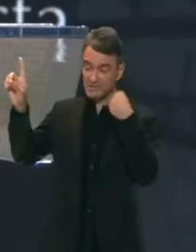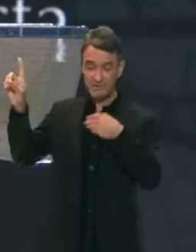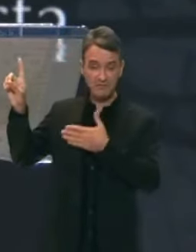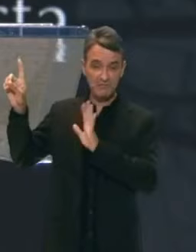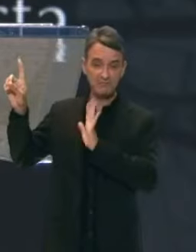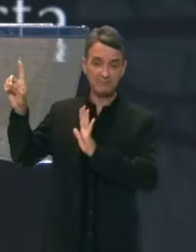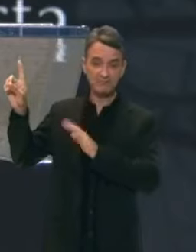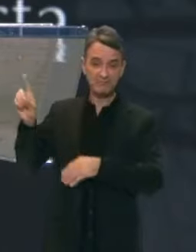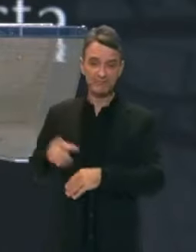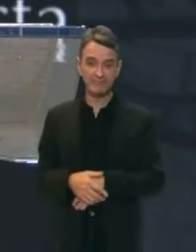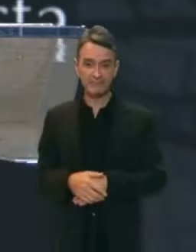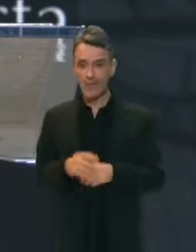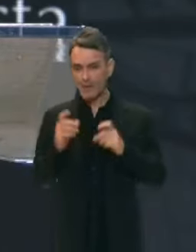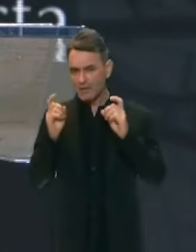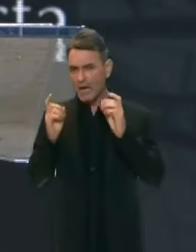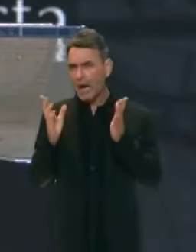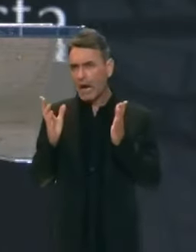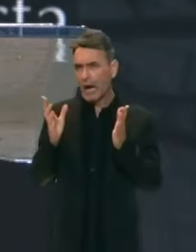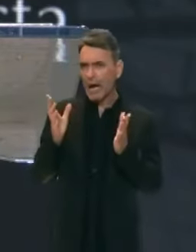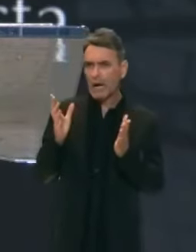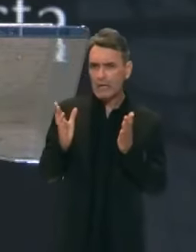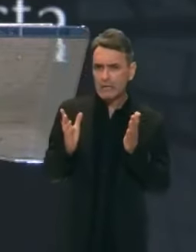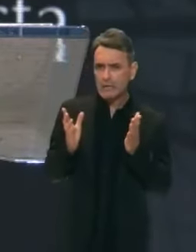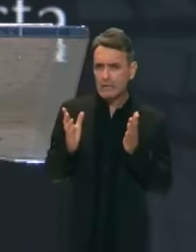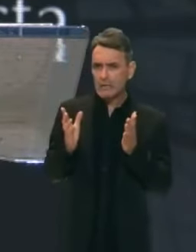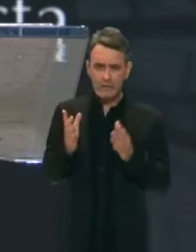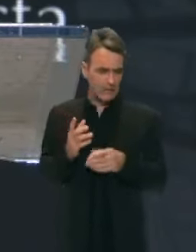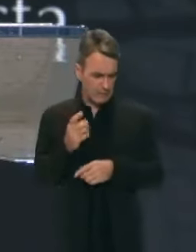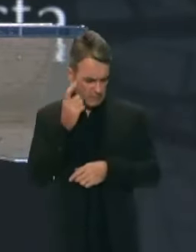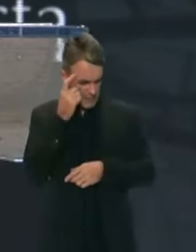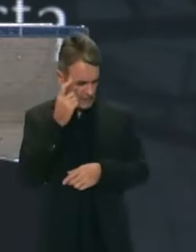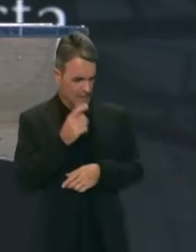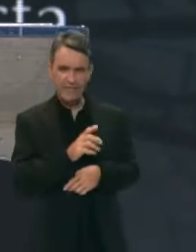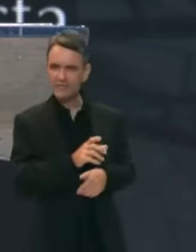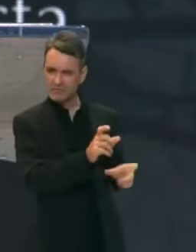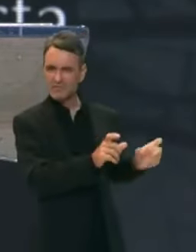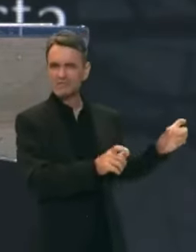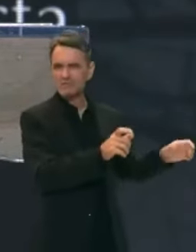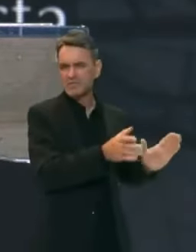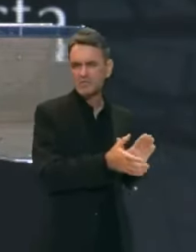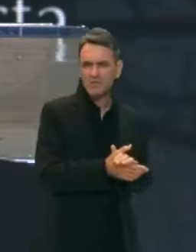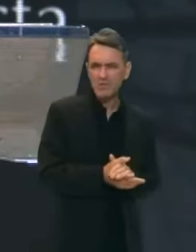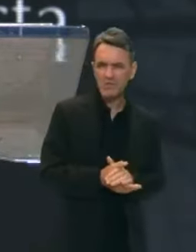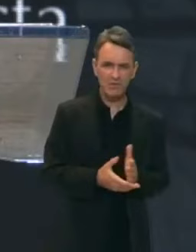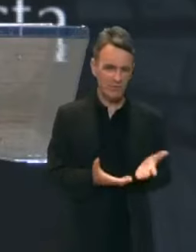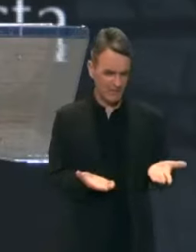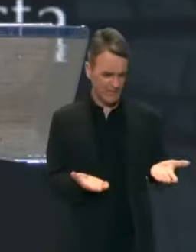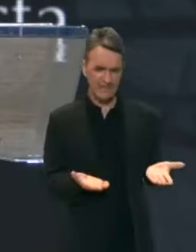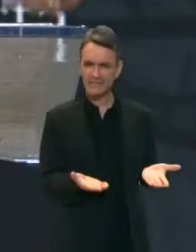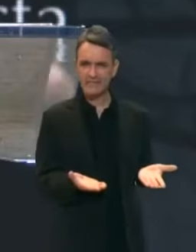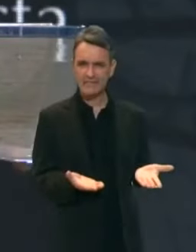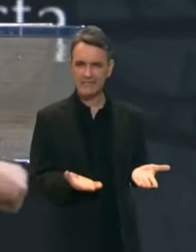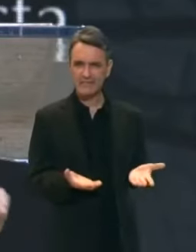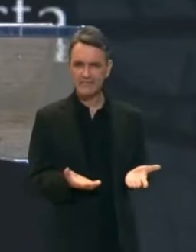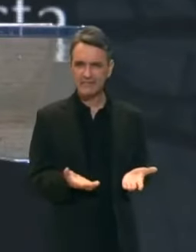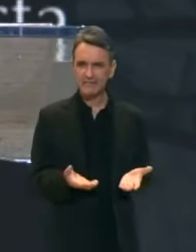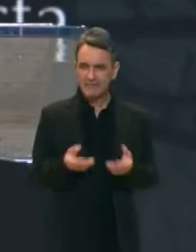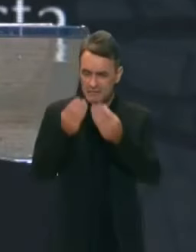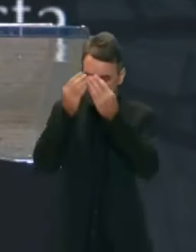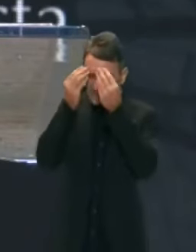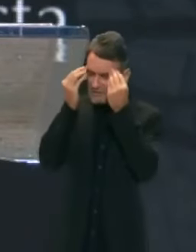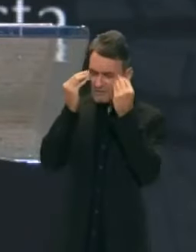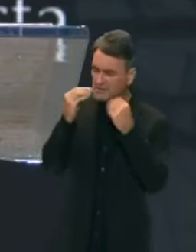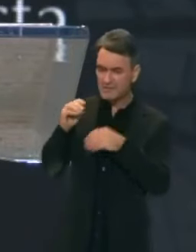Nos preocupamos muito mais com as pessoas que estão ao redor e as nossas coisas do que Deus.